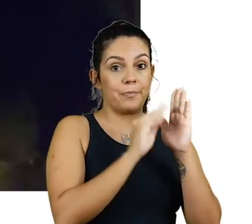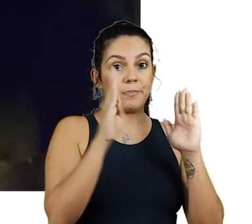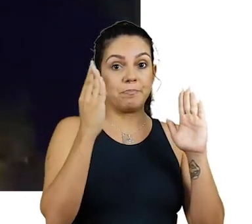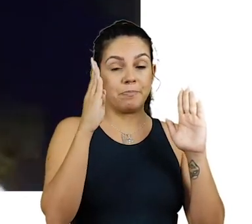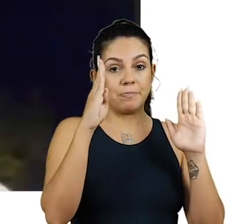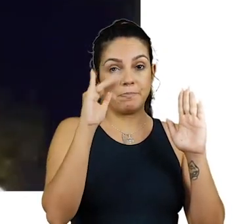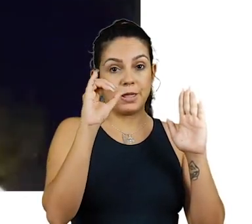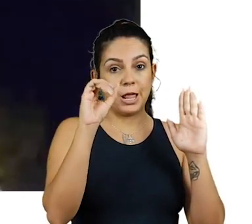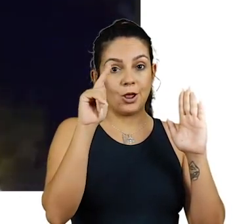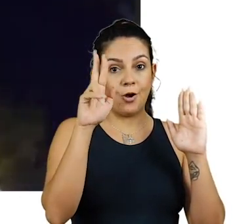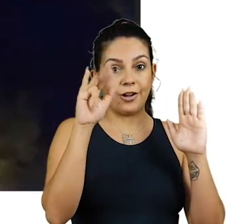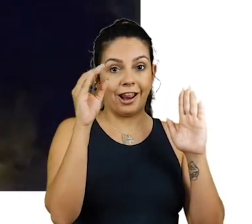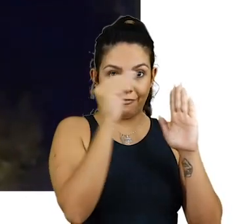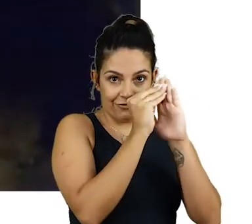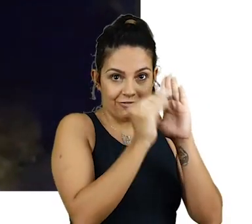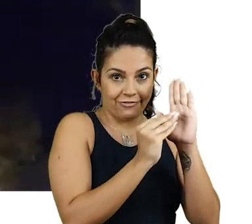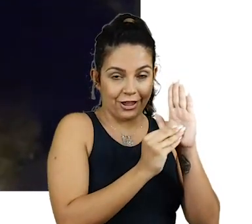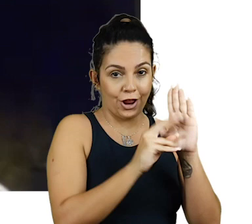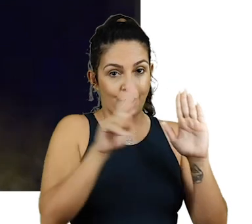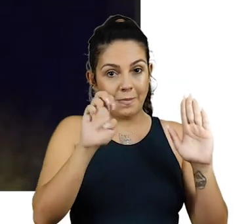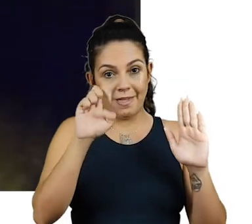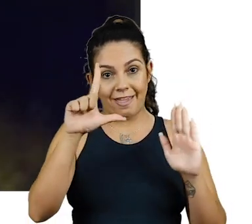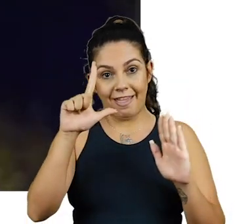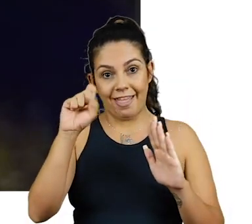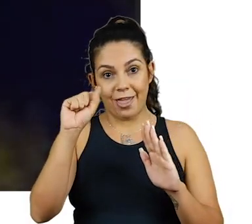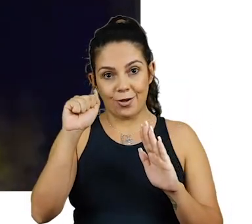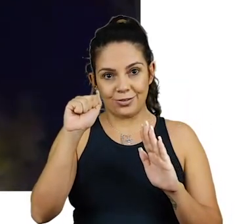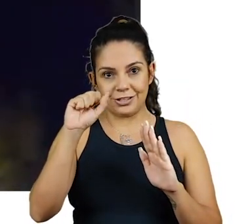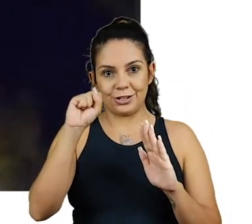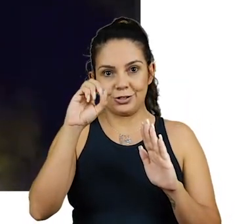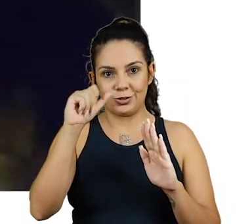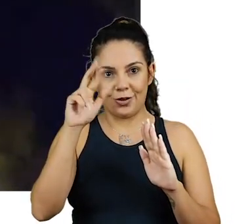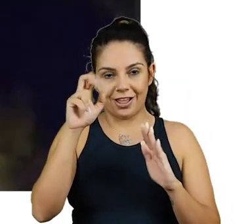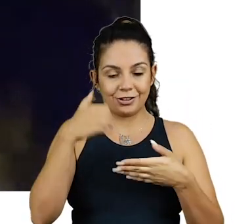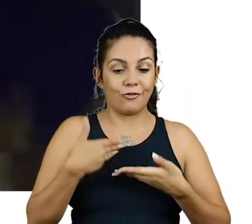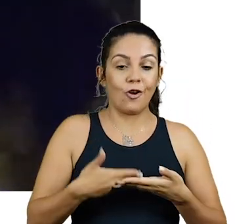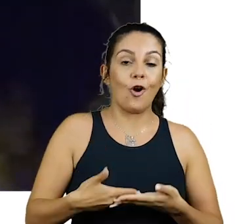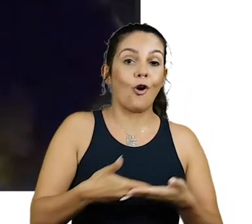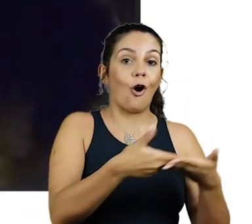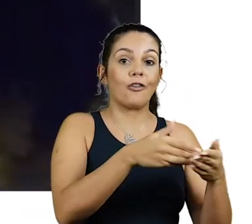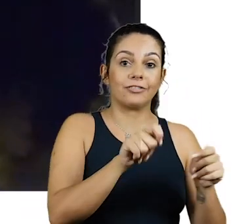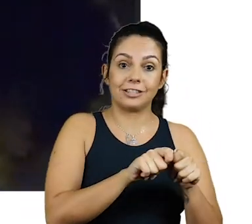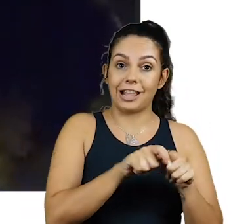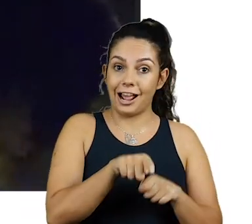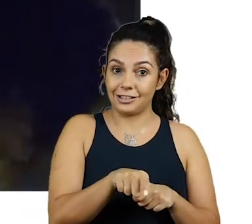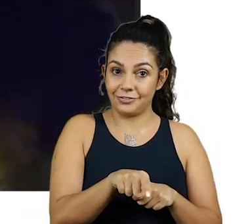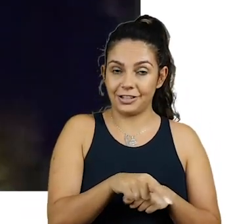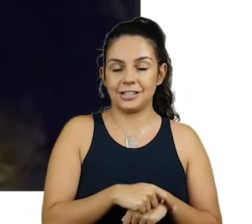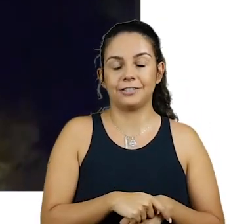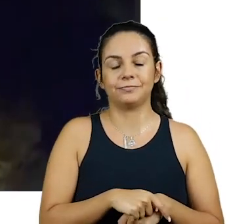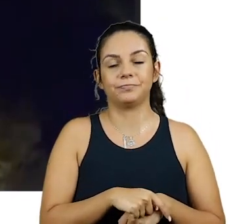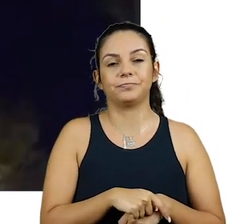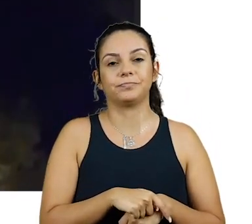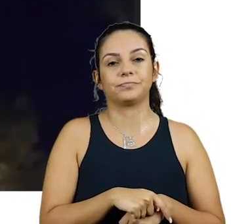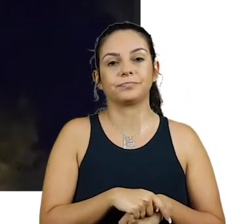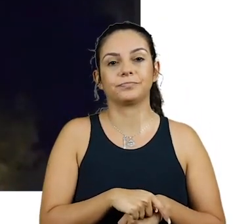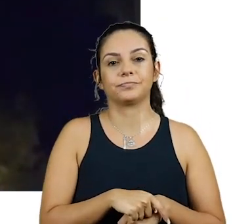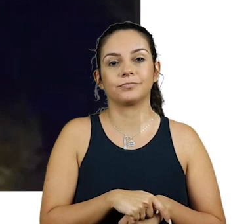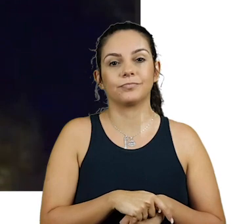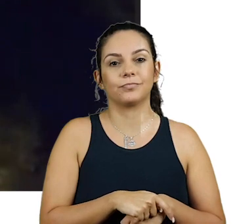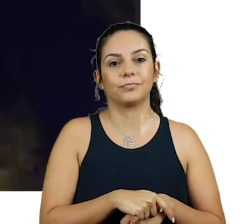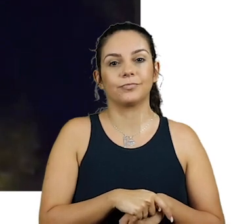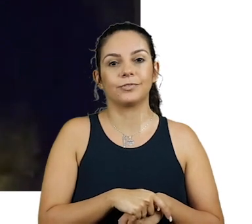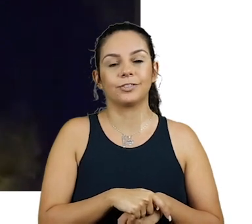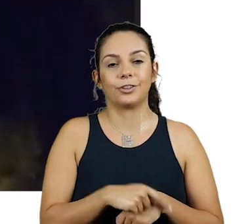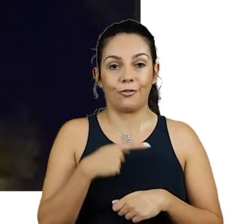Soares. Chama-se Elza, e que eu fui convidado para fazer, que eu quase caí para trás, e que... Aí vou até fazer uma pequena confissão.